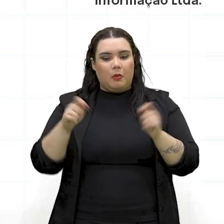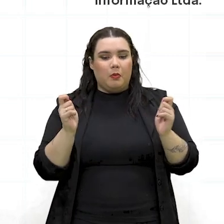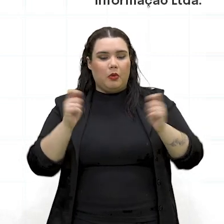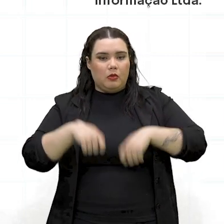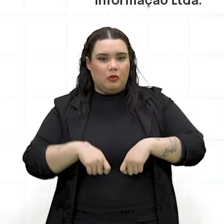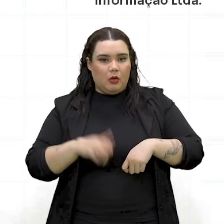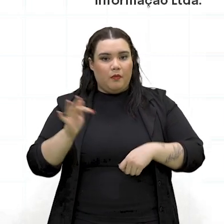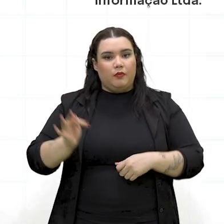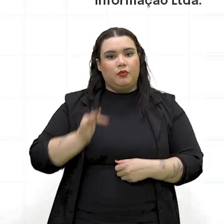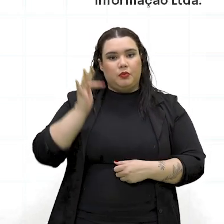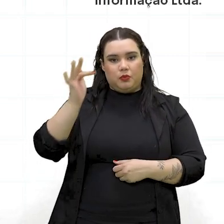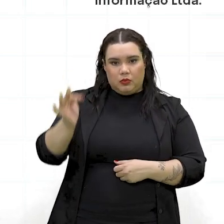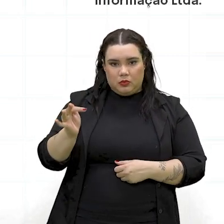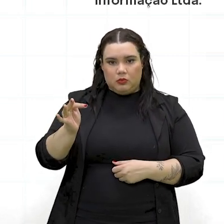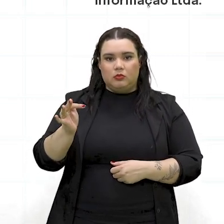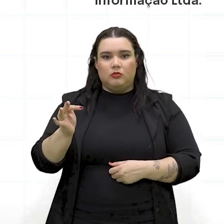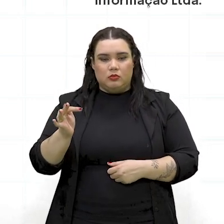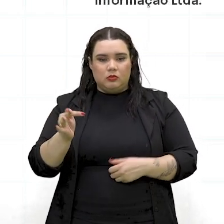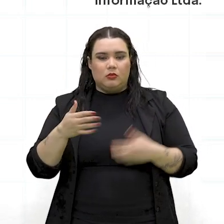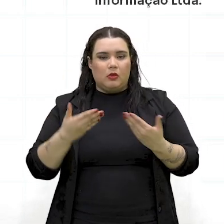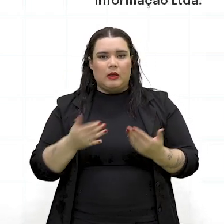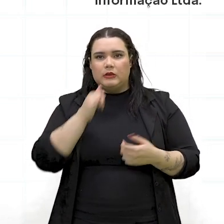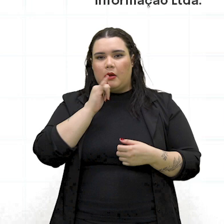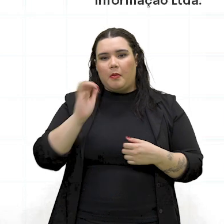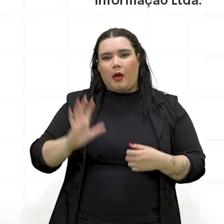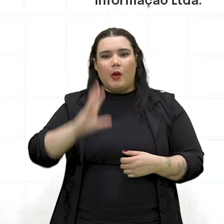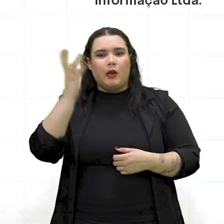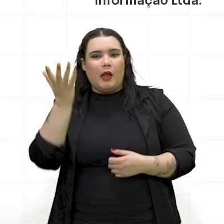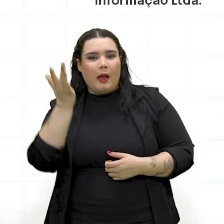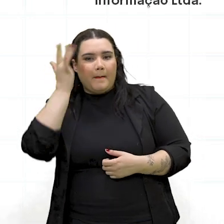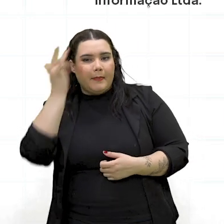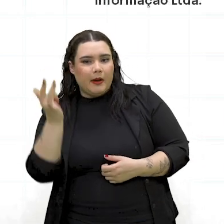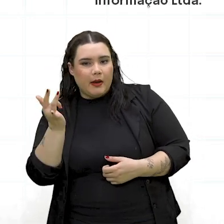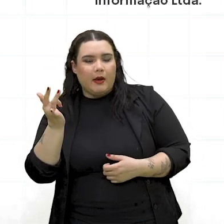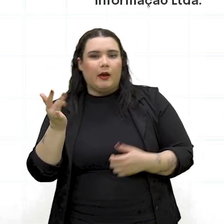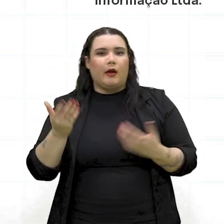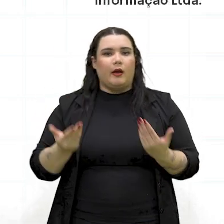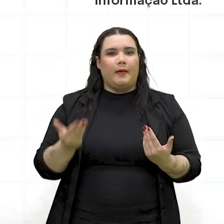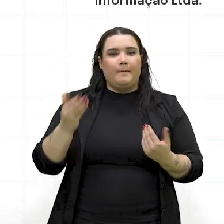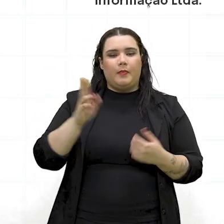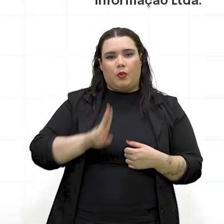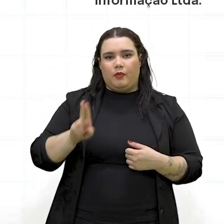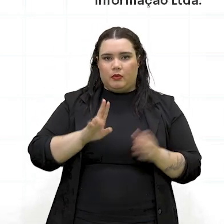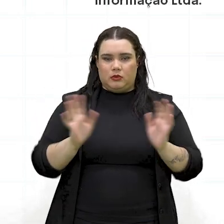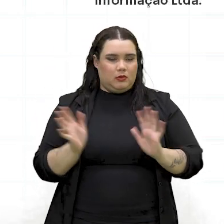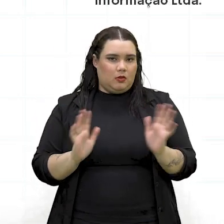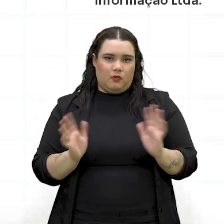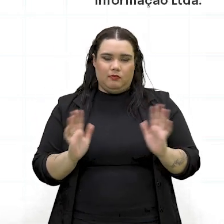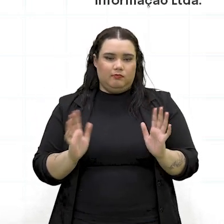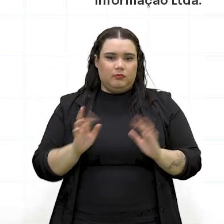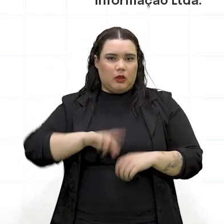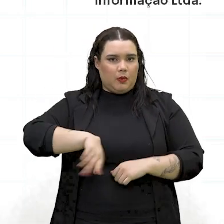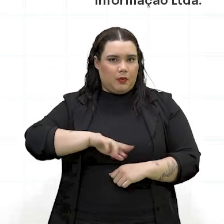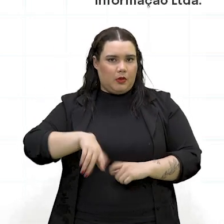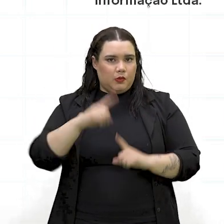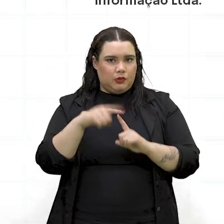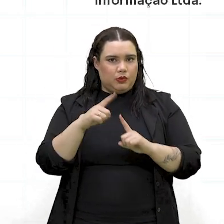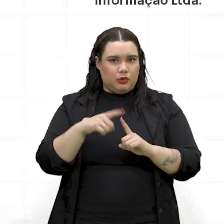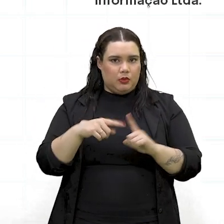sobre o futuro, né? Se é possível que isso aconteça amanhã, não utilizaremos ele para esse tipo